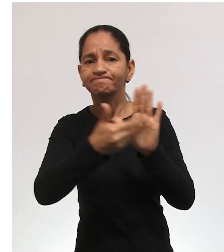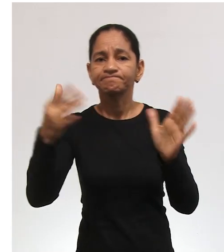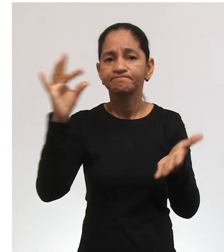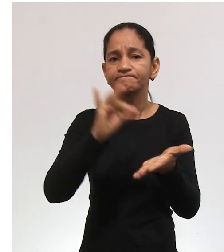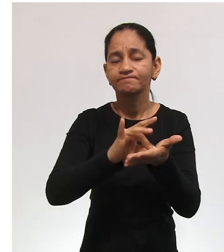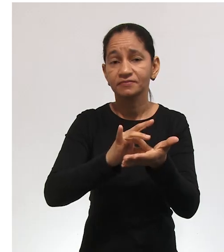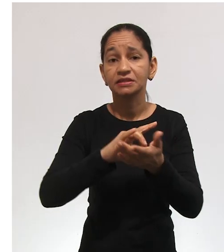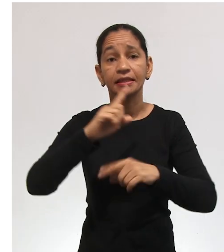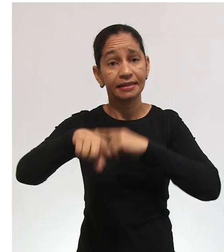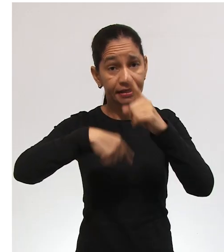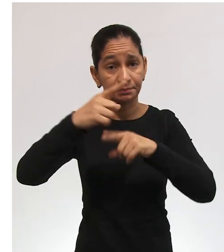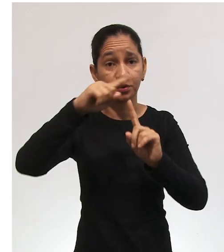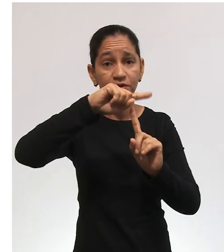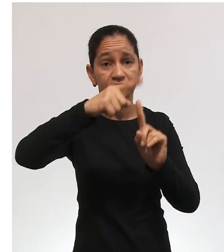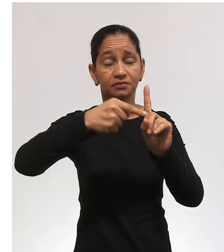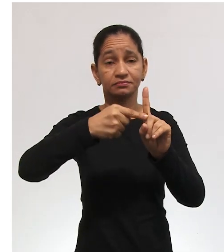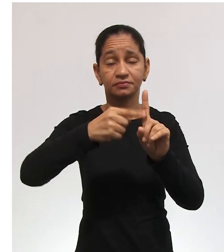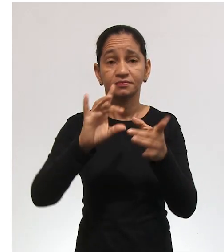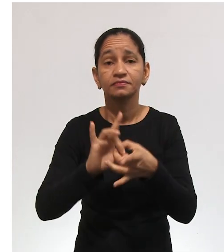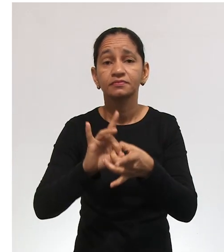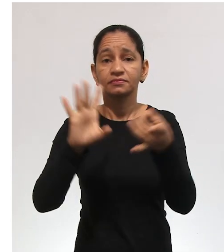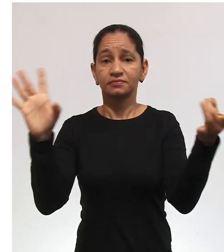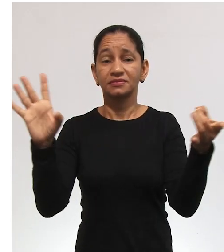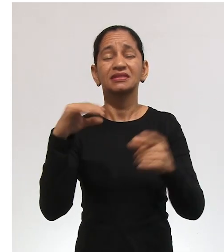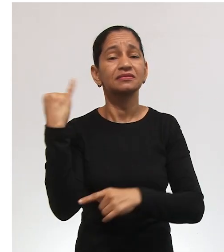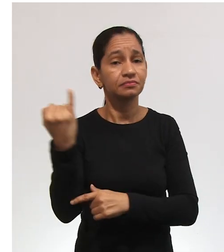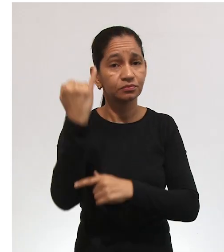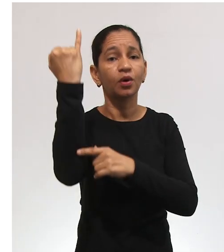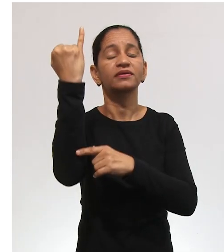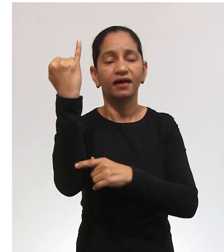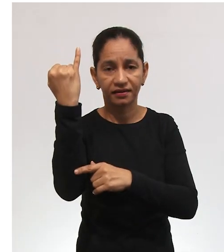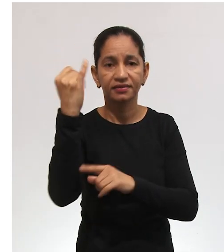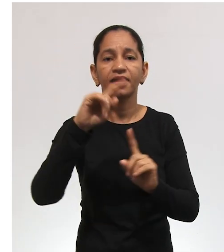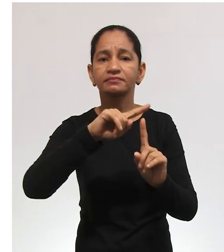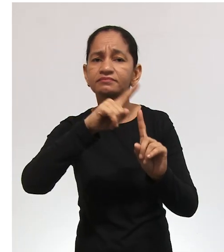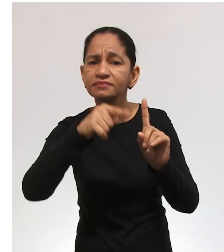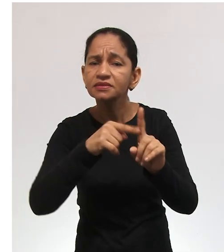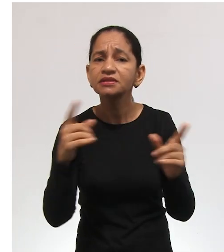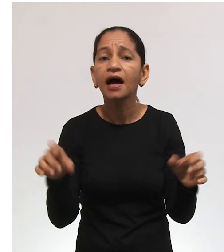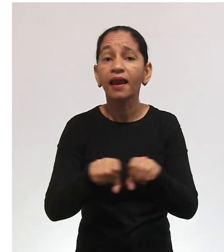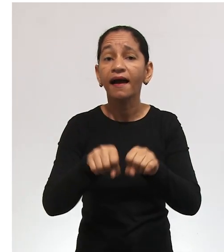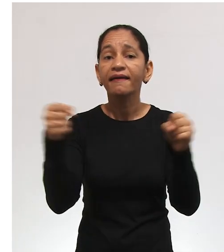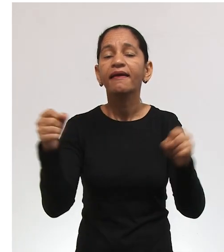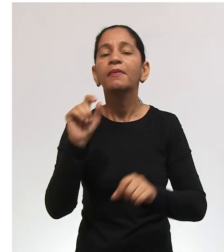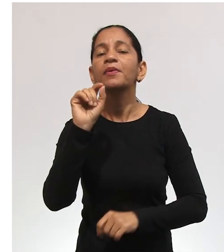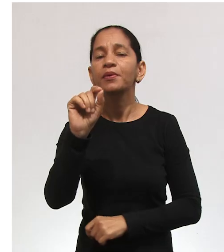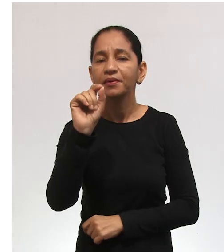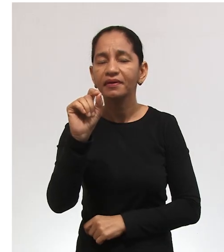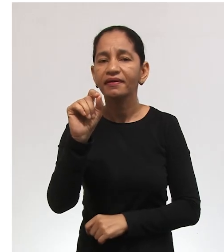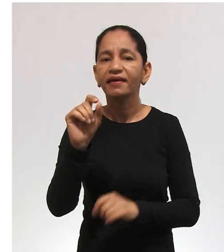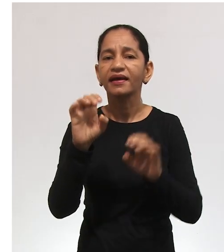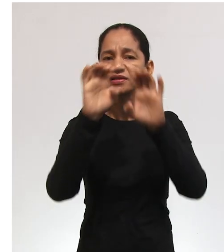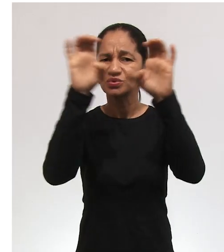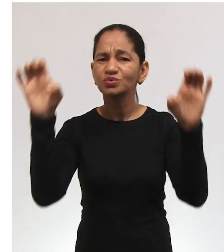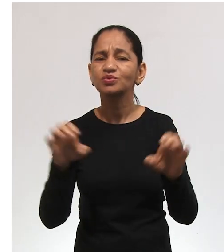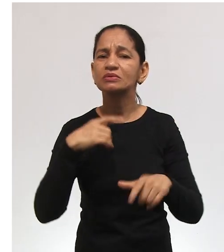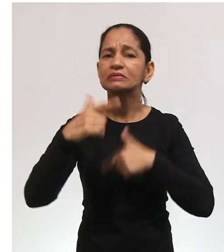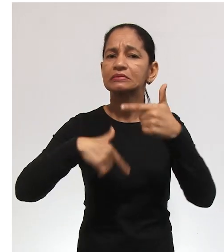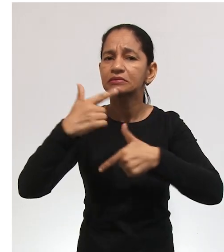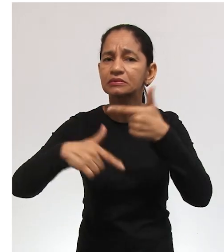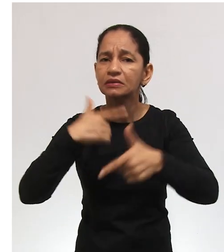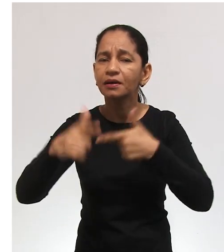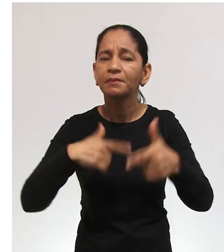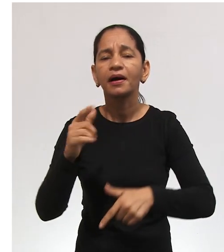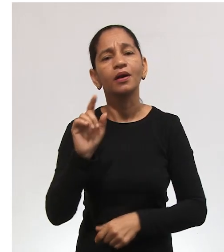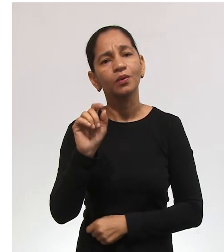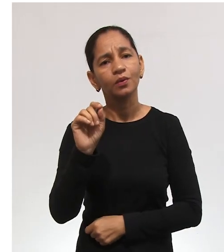tem a Lei do Ventre Livre, que é uma lei extremamente importante, porque ela quebra essa estrutura no